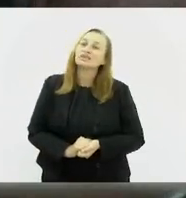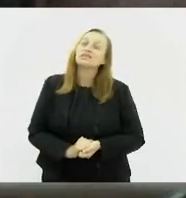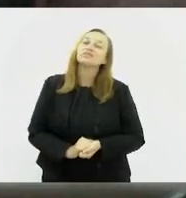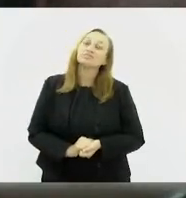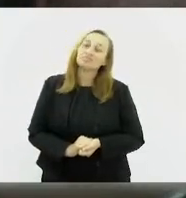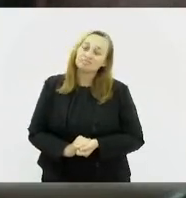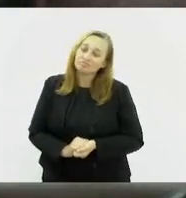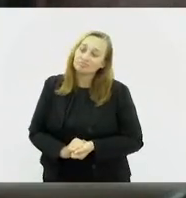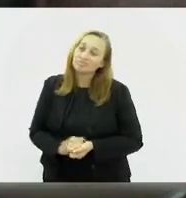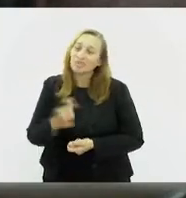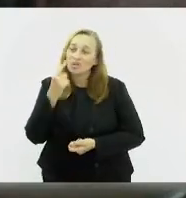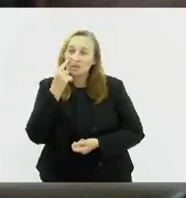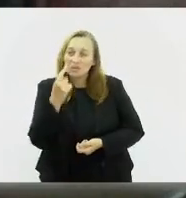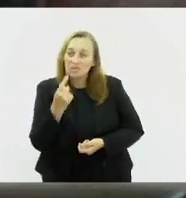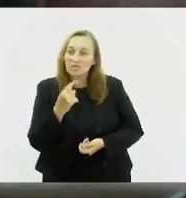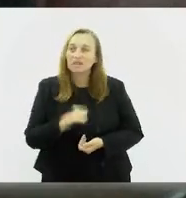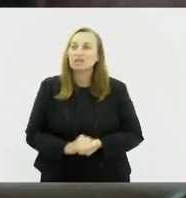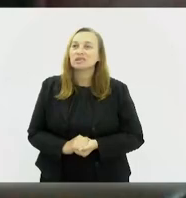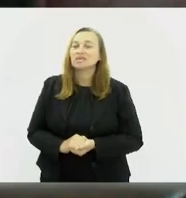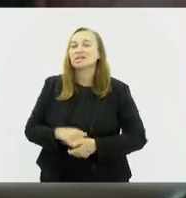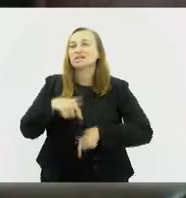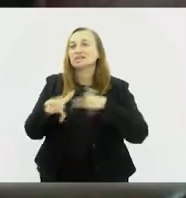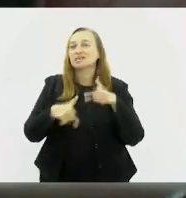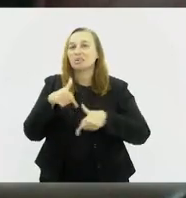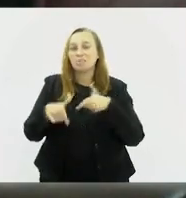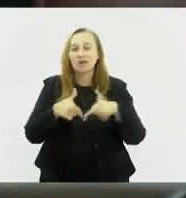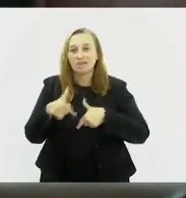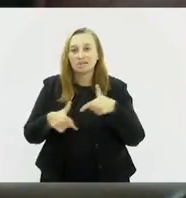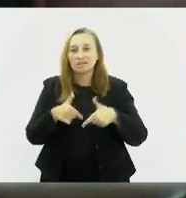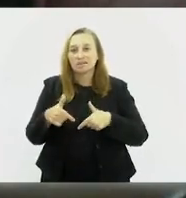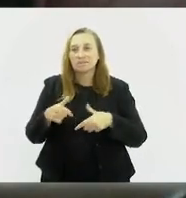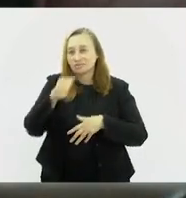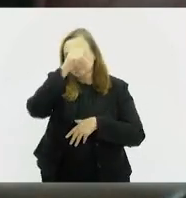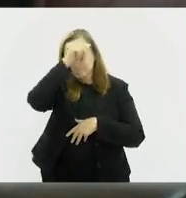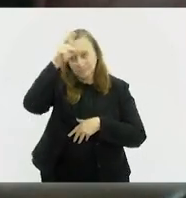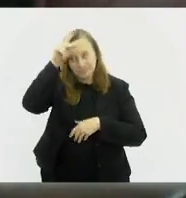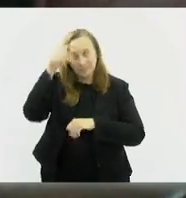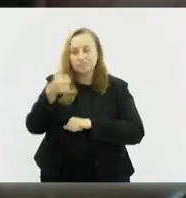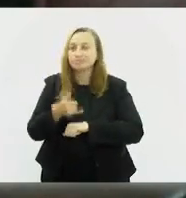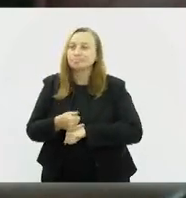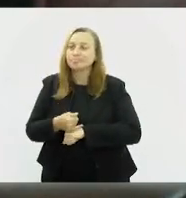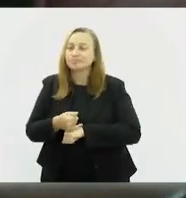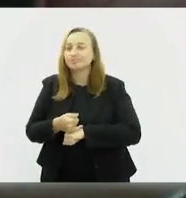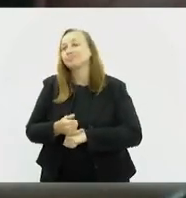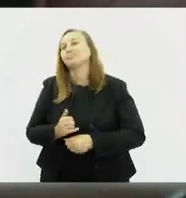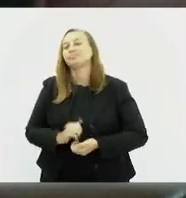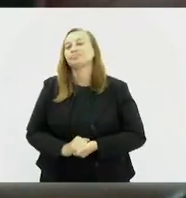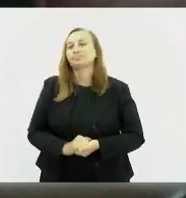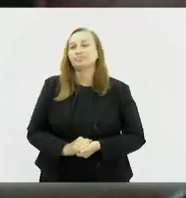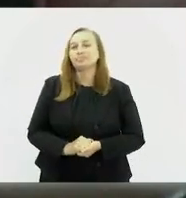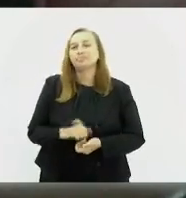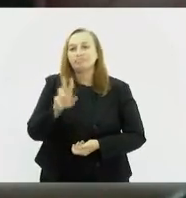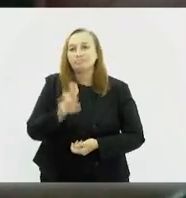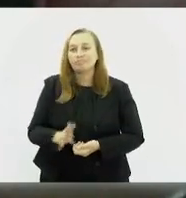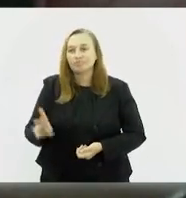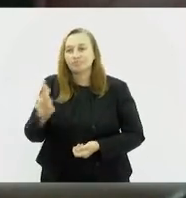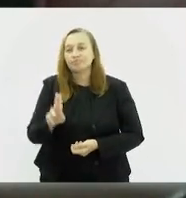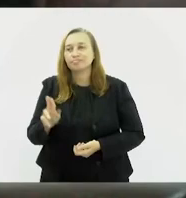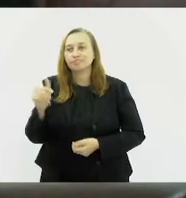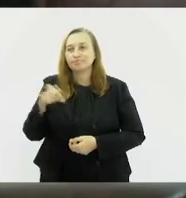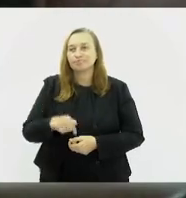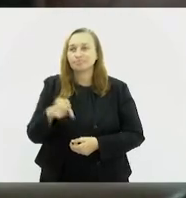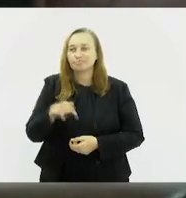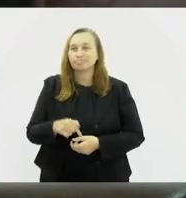feliz de ver esse trabalho que a Prefeitura de Volta Redonda usa aqui